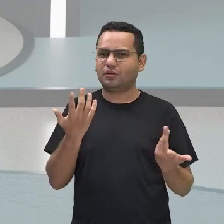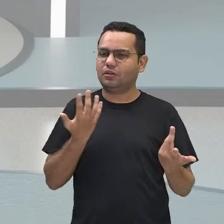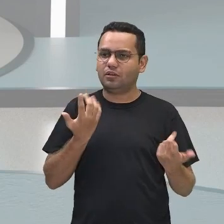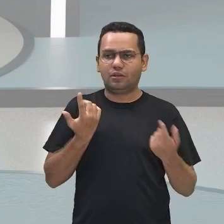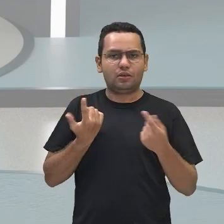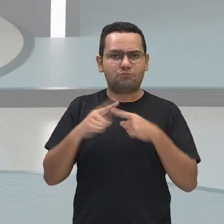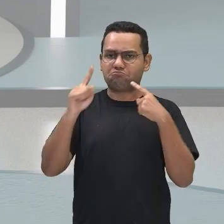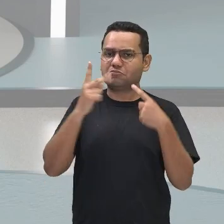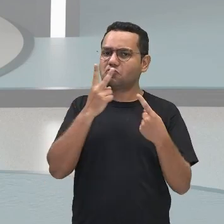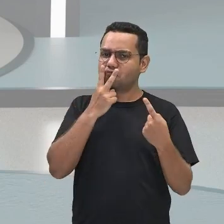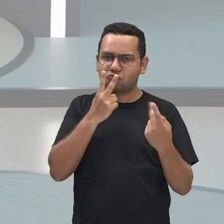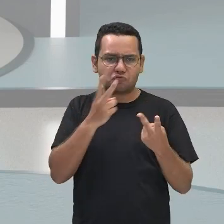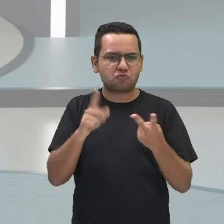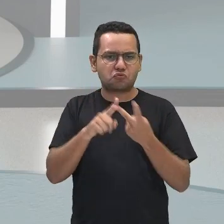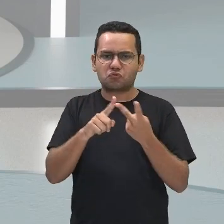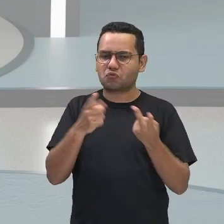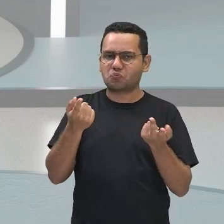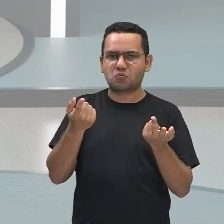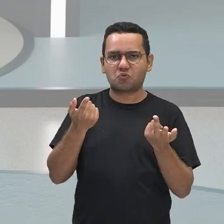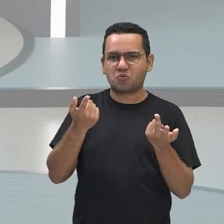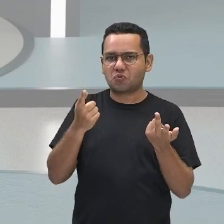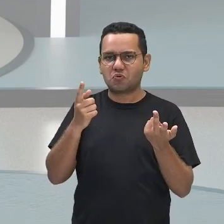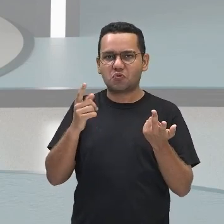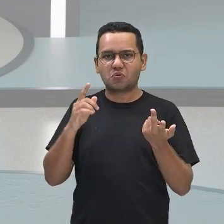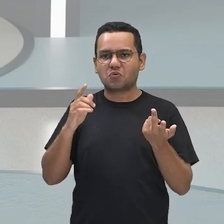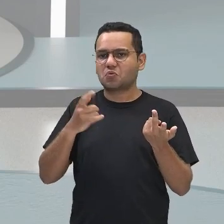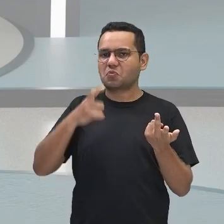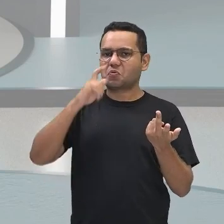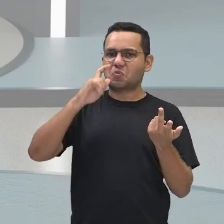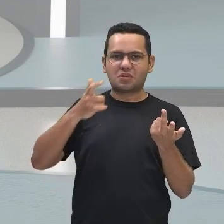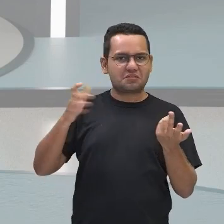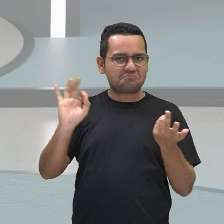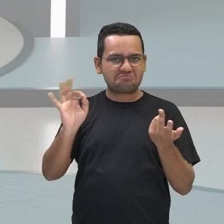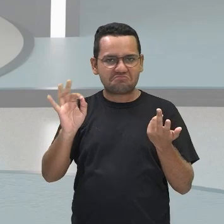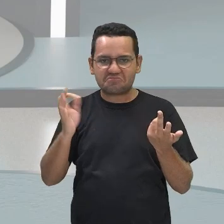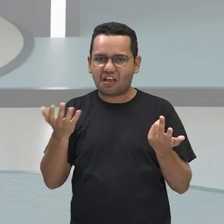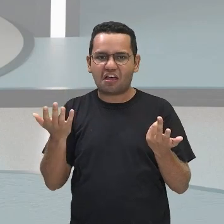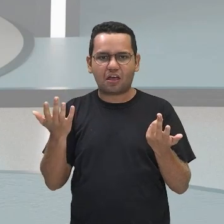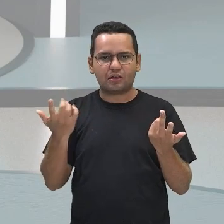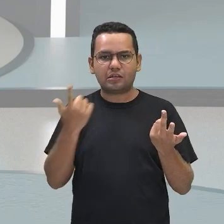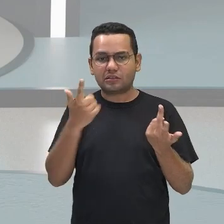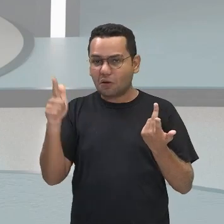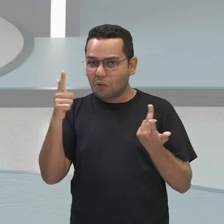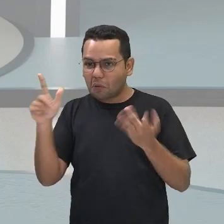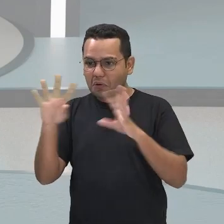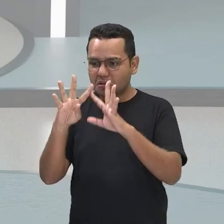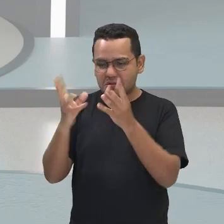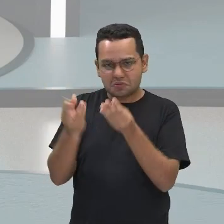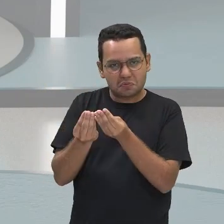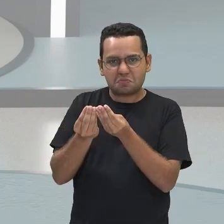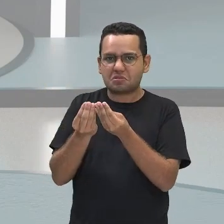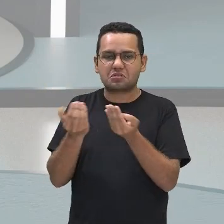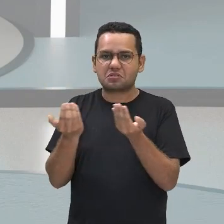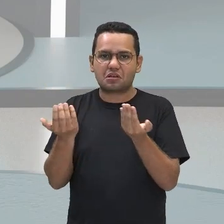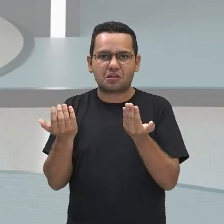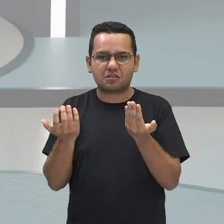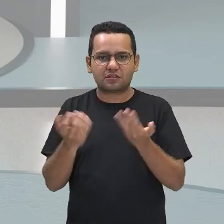esse uísque e fora, olha aqui. É um monte de substâncias aí que a gente nem sabe, comprimidos,